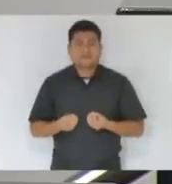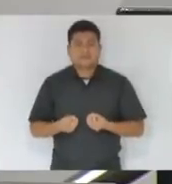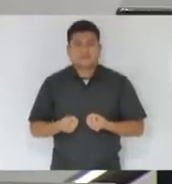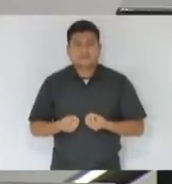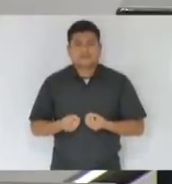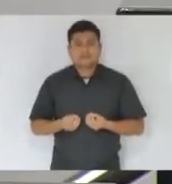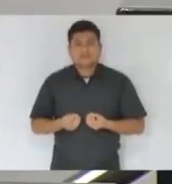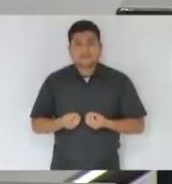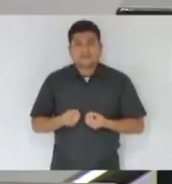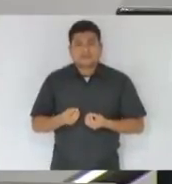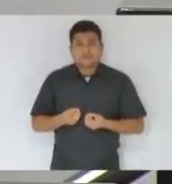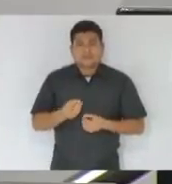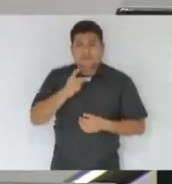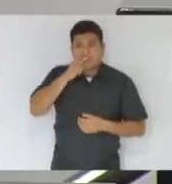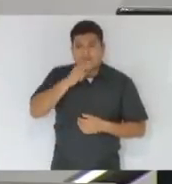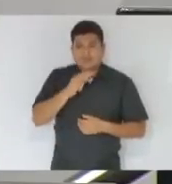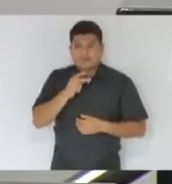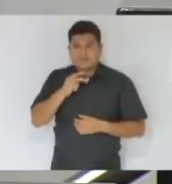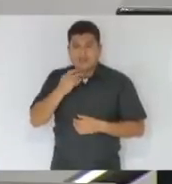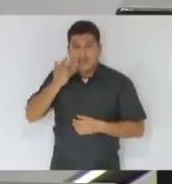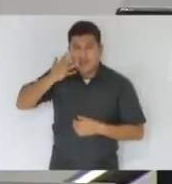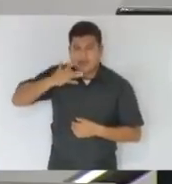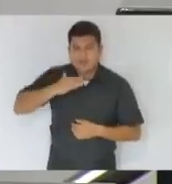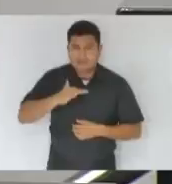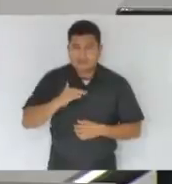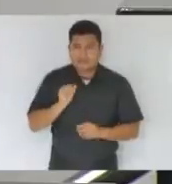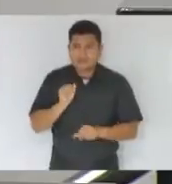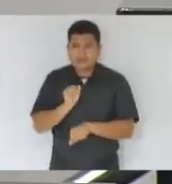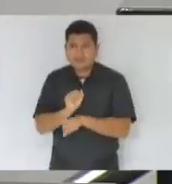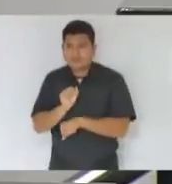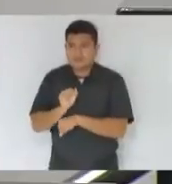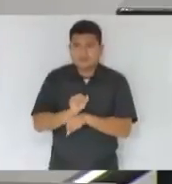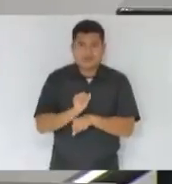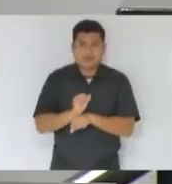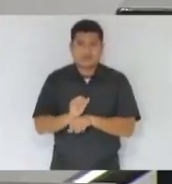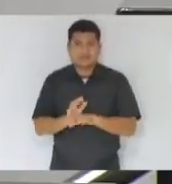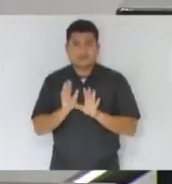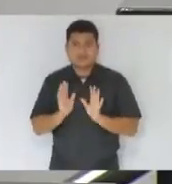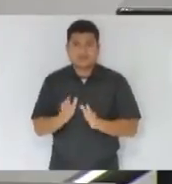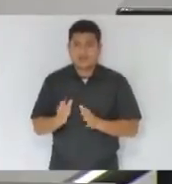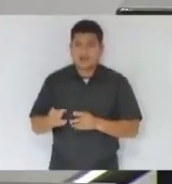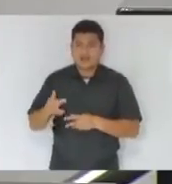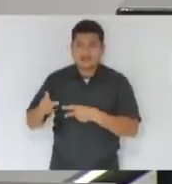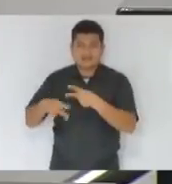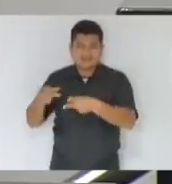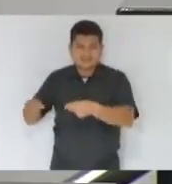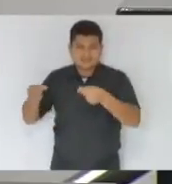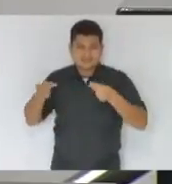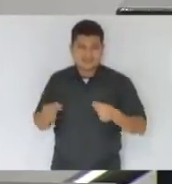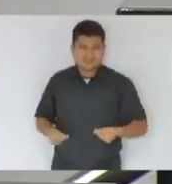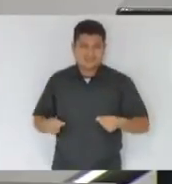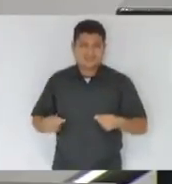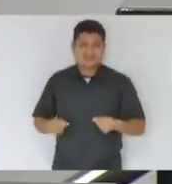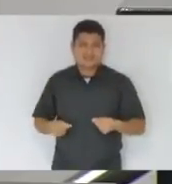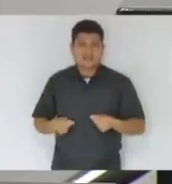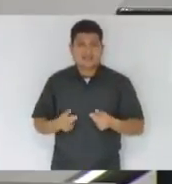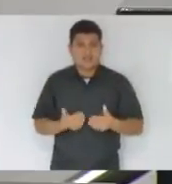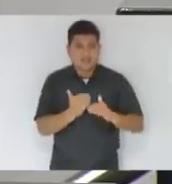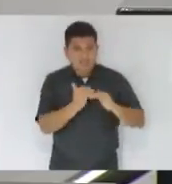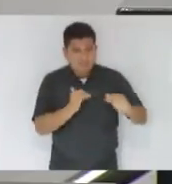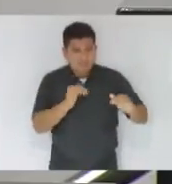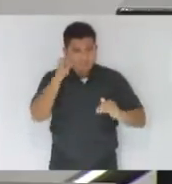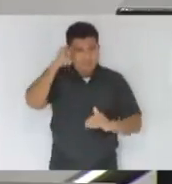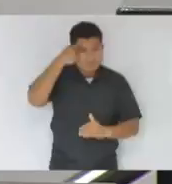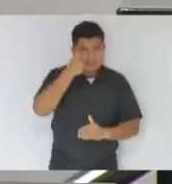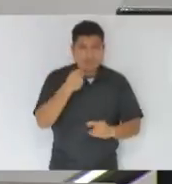uma criança que espera um presente há muito tempo, que são as pavimentações, são um olhar necessário para que a gente possa